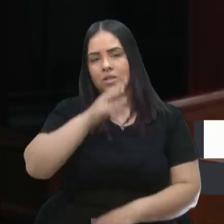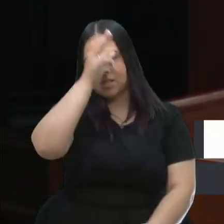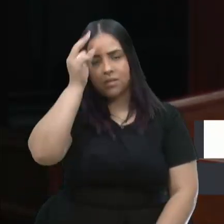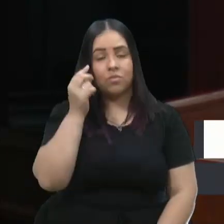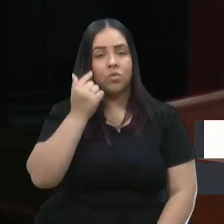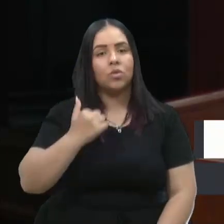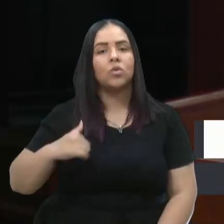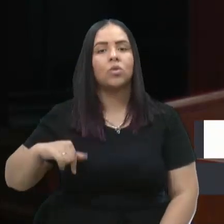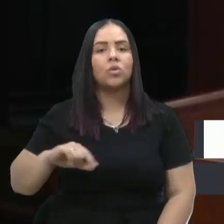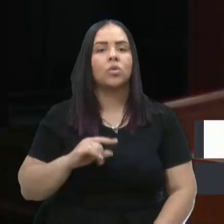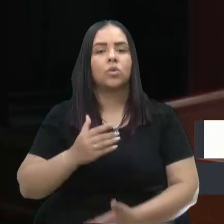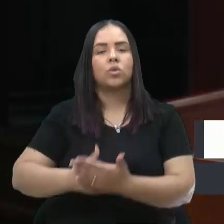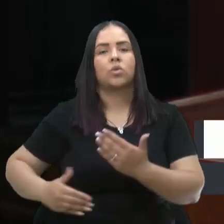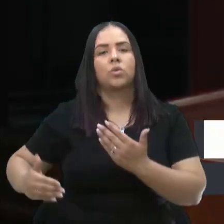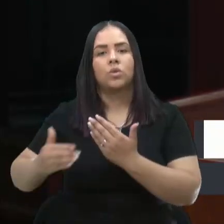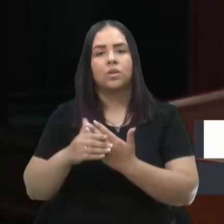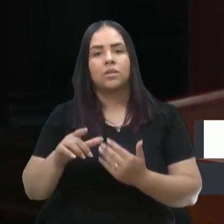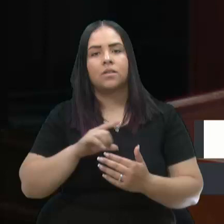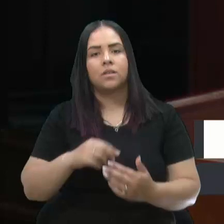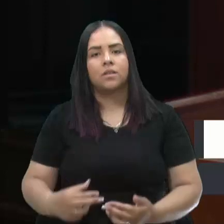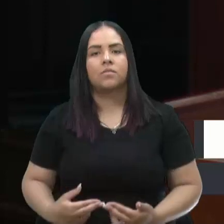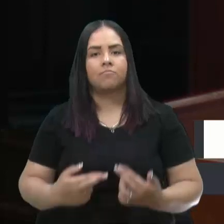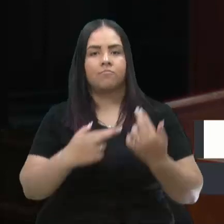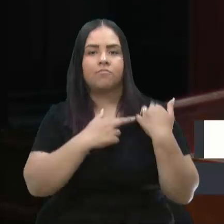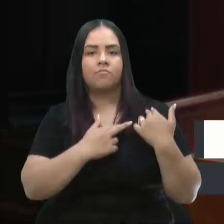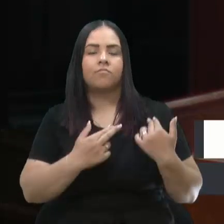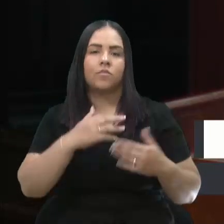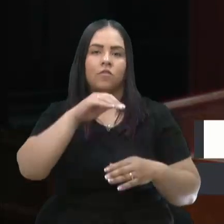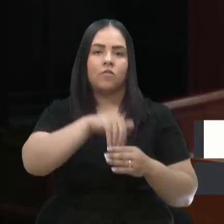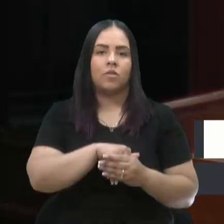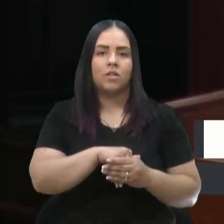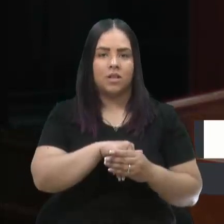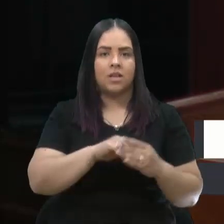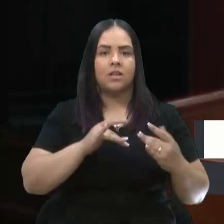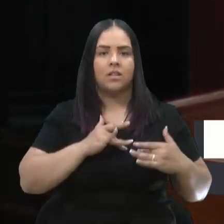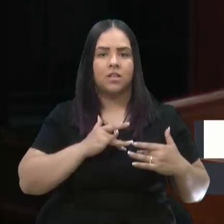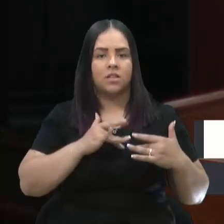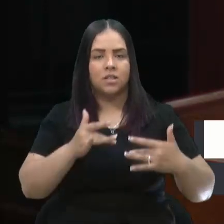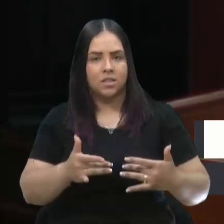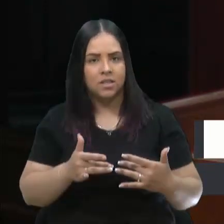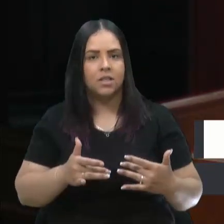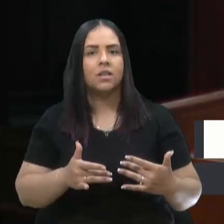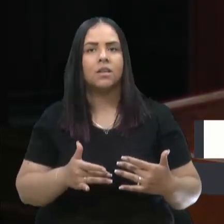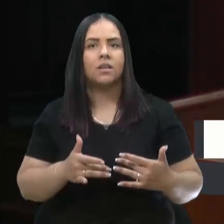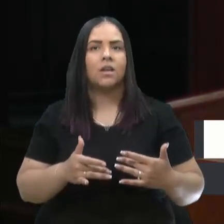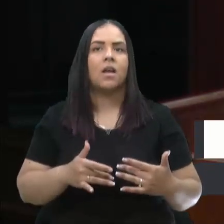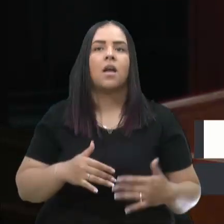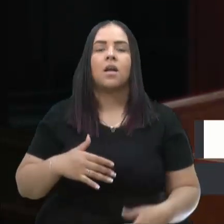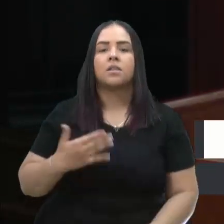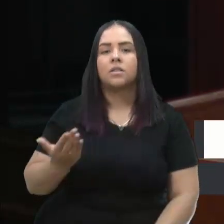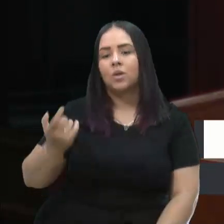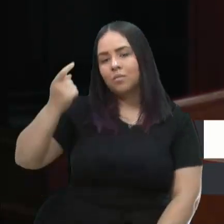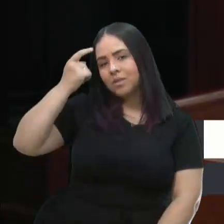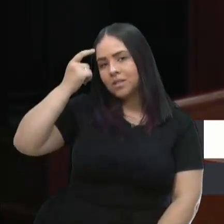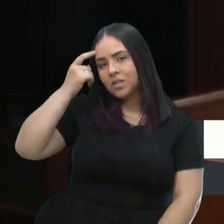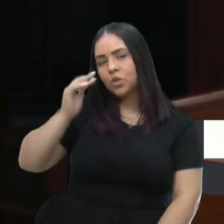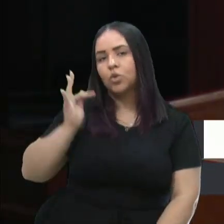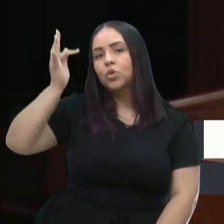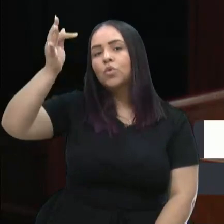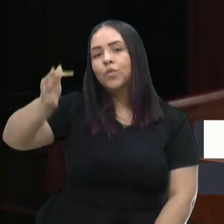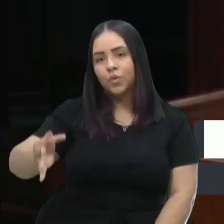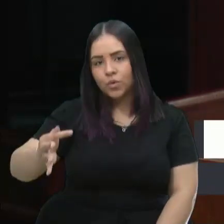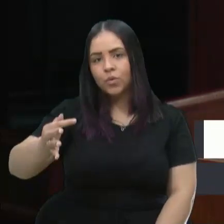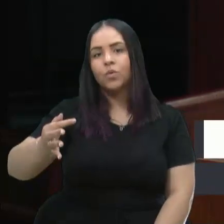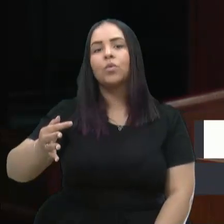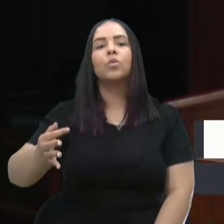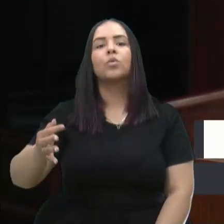Nós todos aqui temos a responsabilidade de votar, de nos dedicarmos plenamente a essa matéria, pensando no futuro